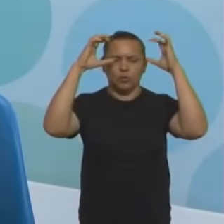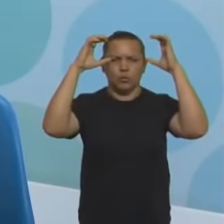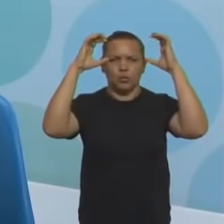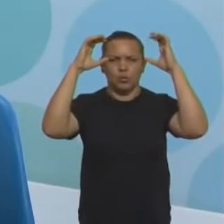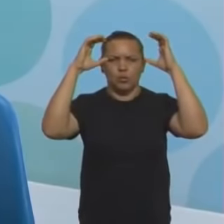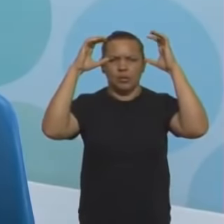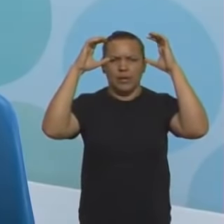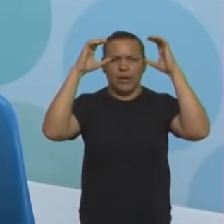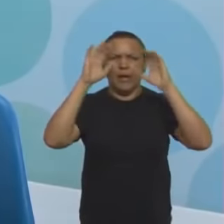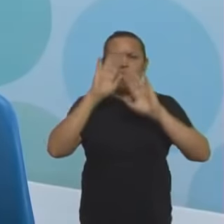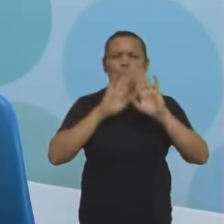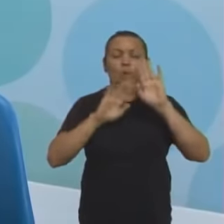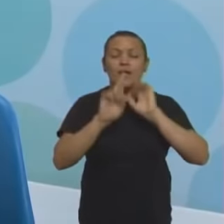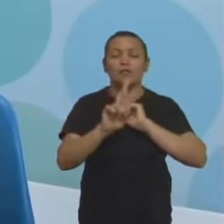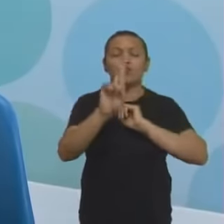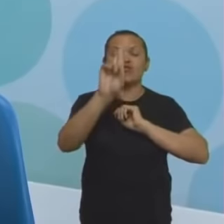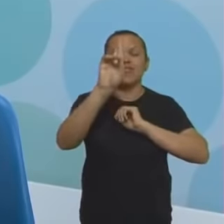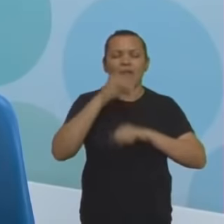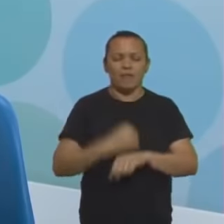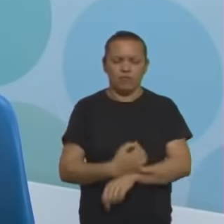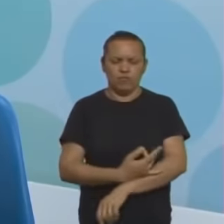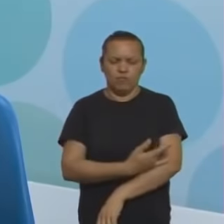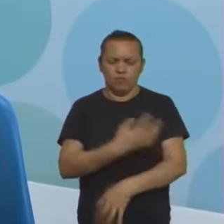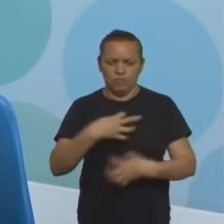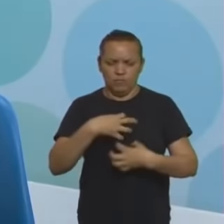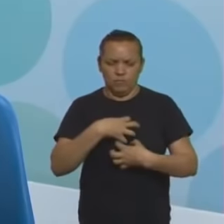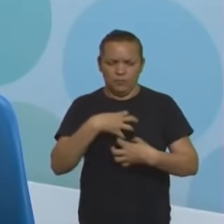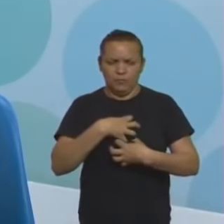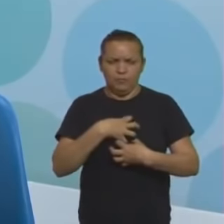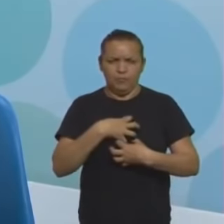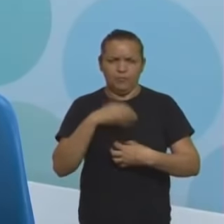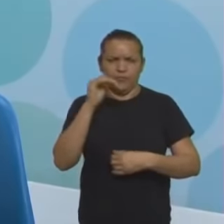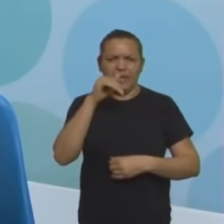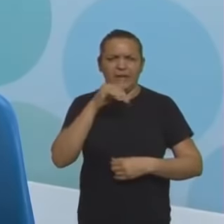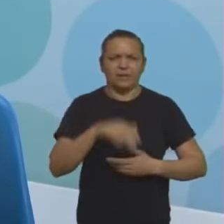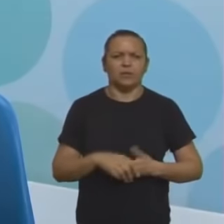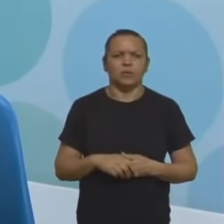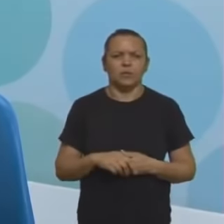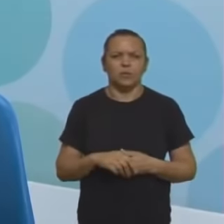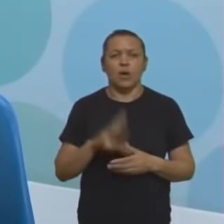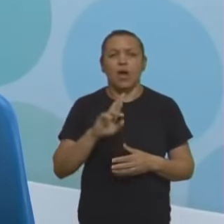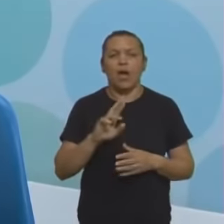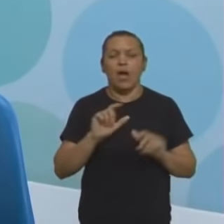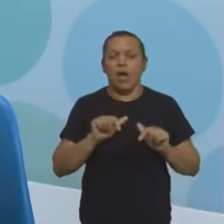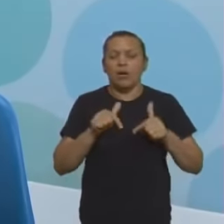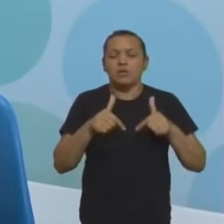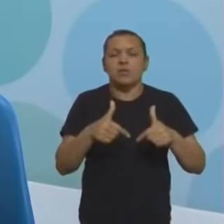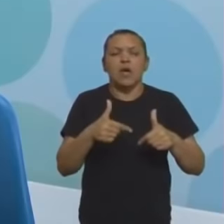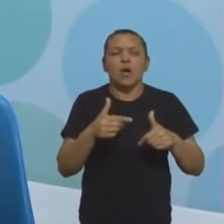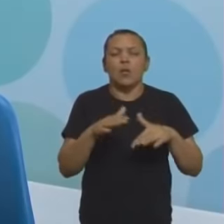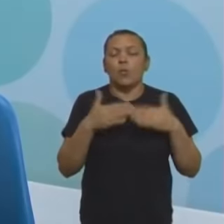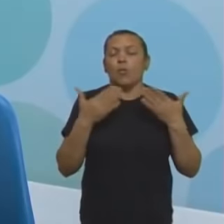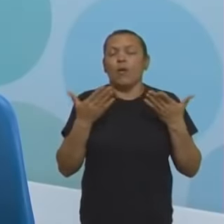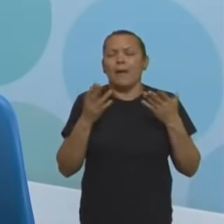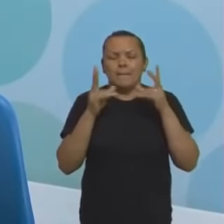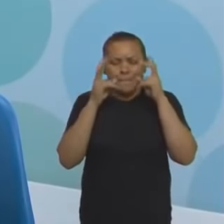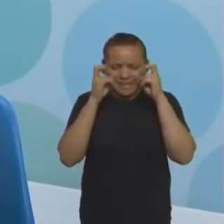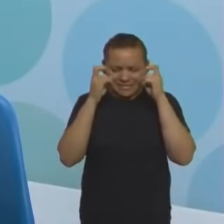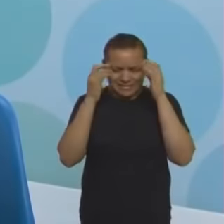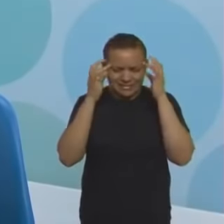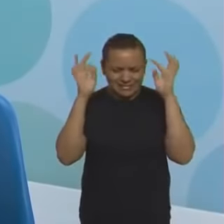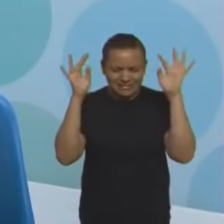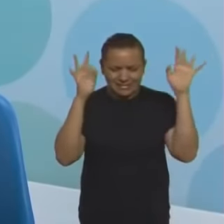que cuida do âmbito emocional, que só reage a situações sem pensar.